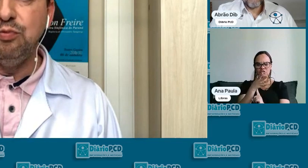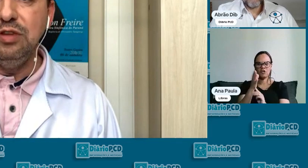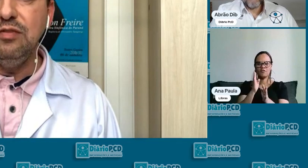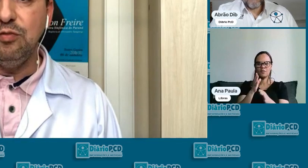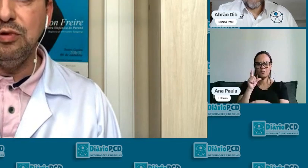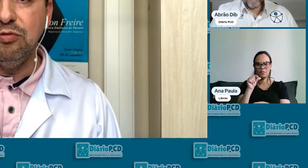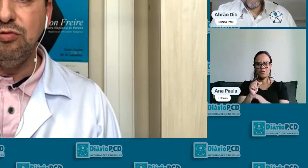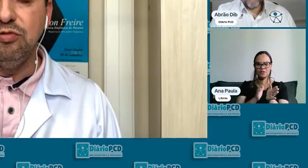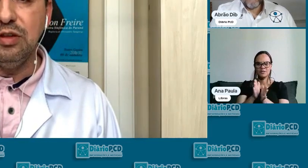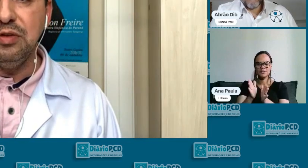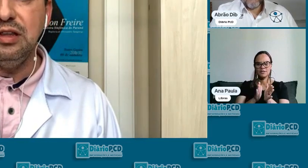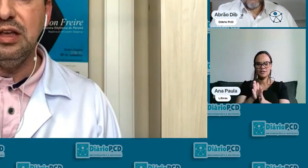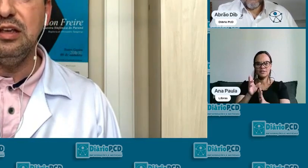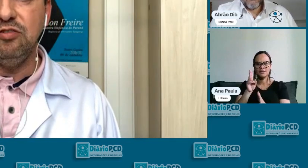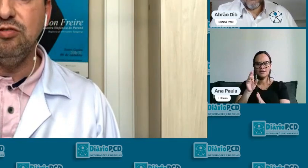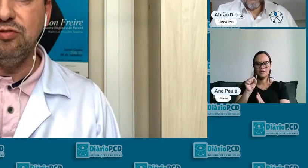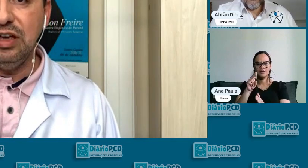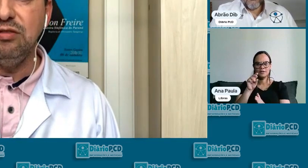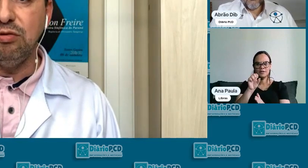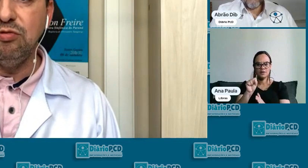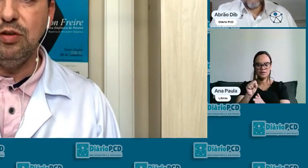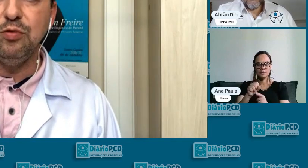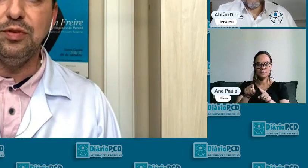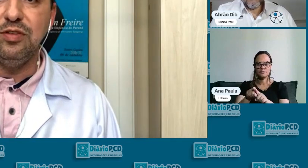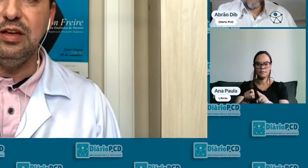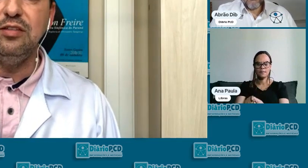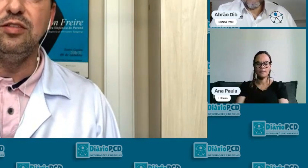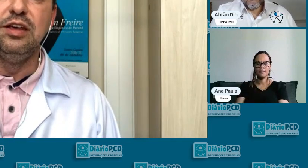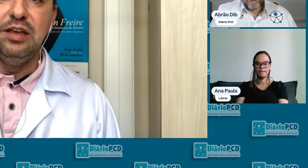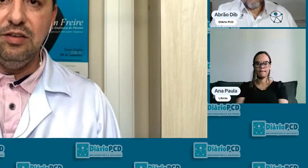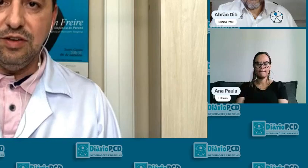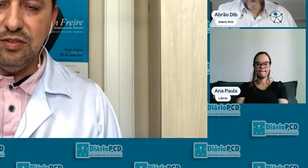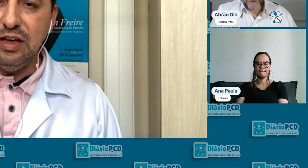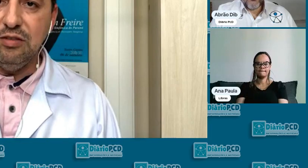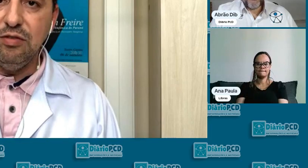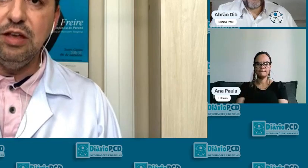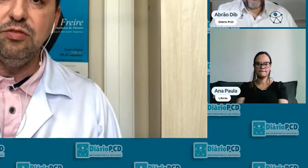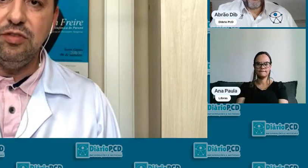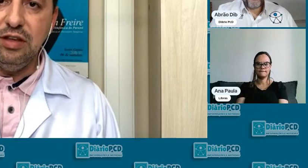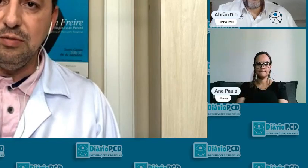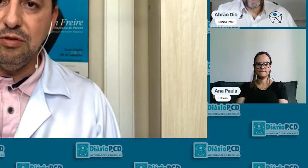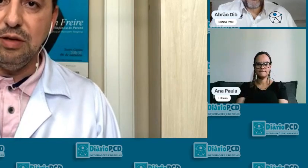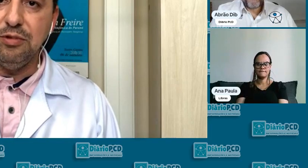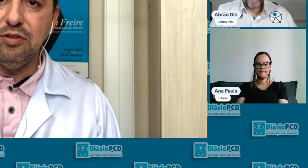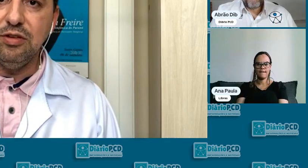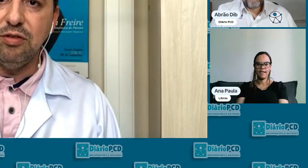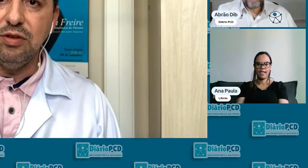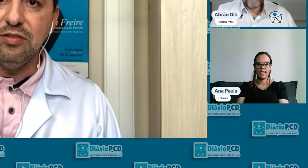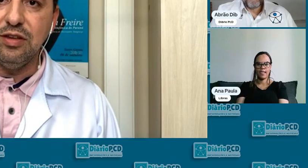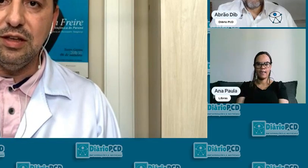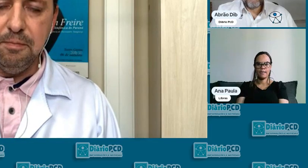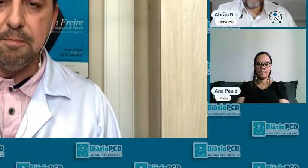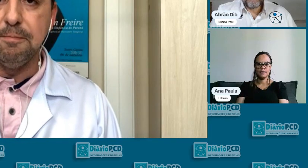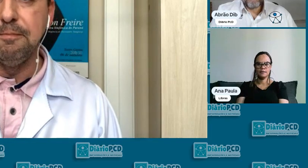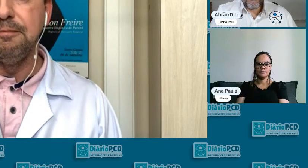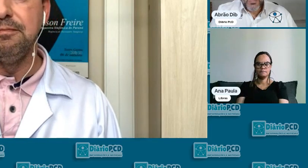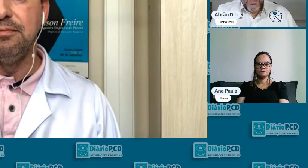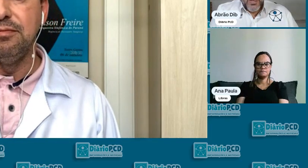e disponíveis pelo SUS também, né, que a gente consegue introduzir para os pacientes e fazer reduzir a progressão da doença,